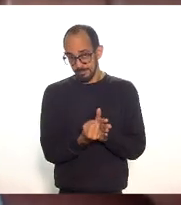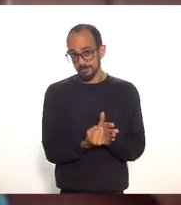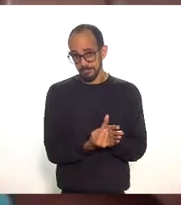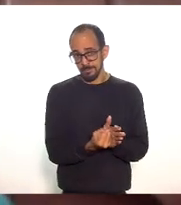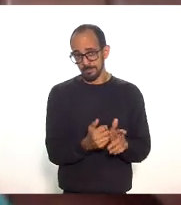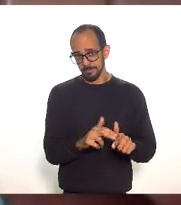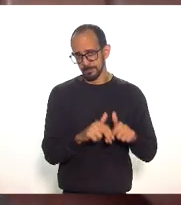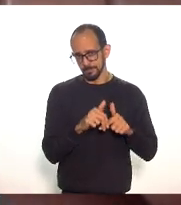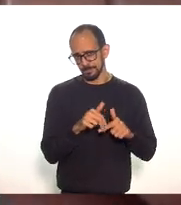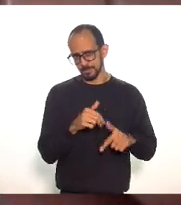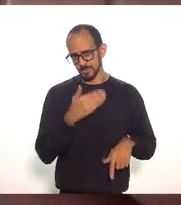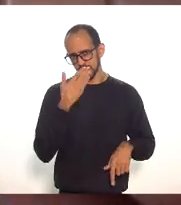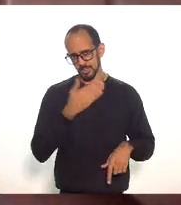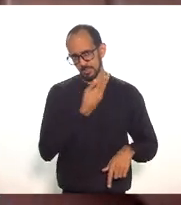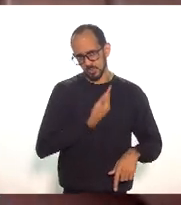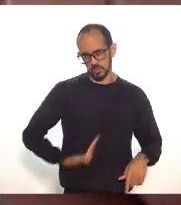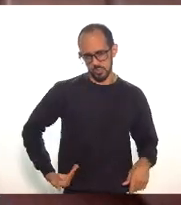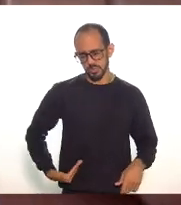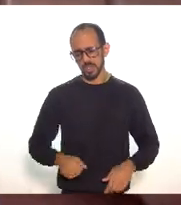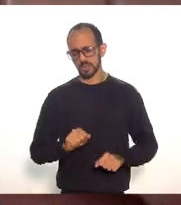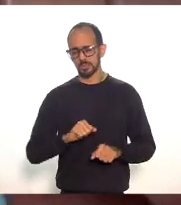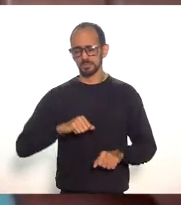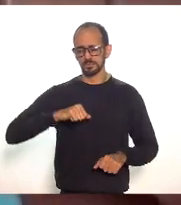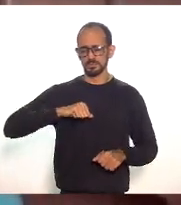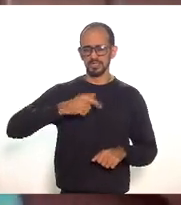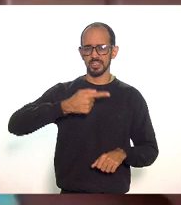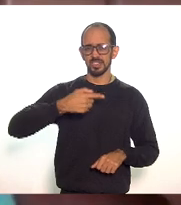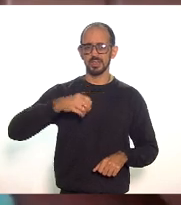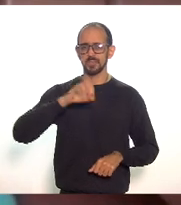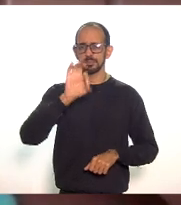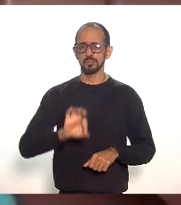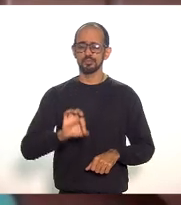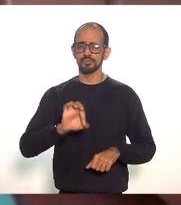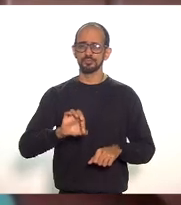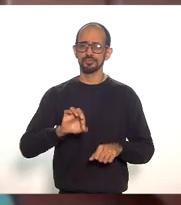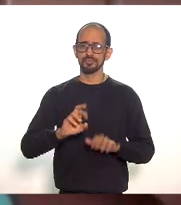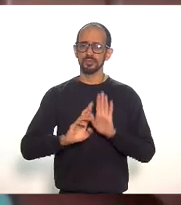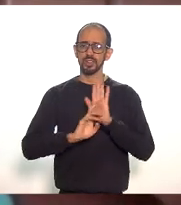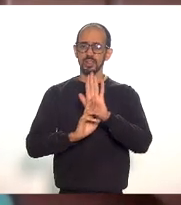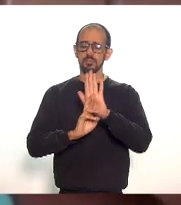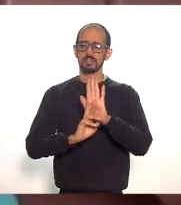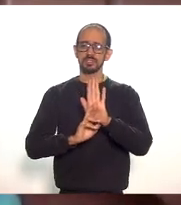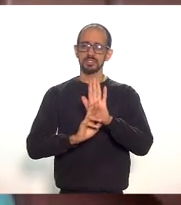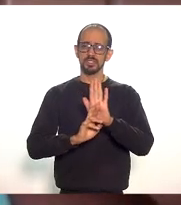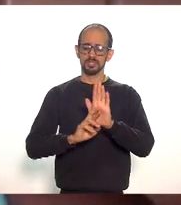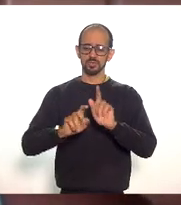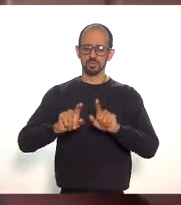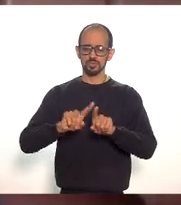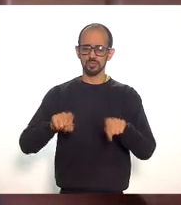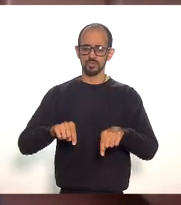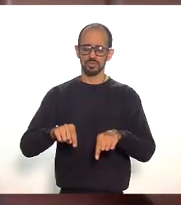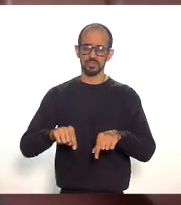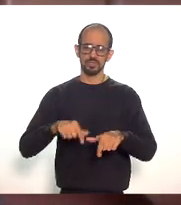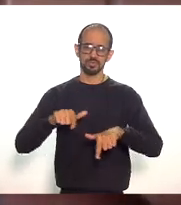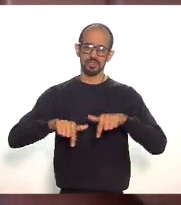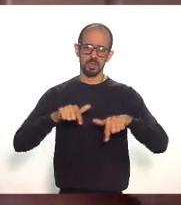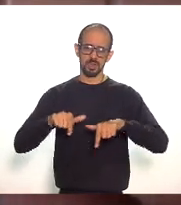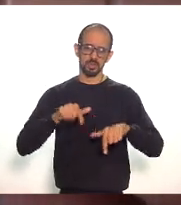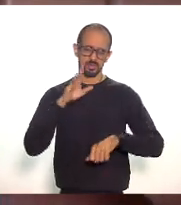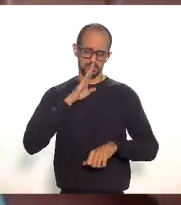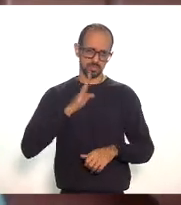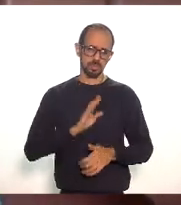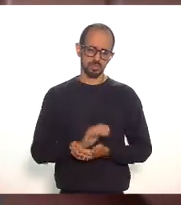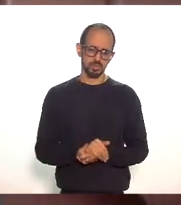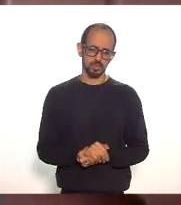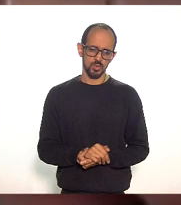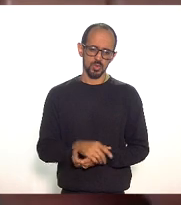E diversas entidades que representavam 70% dos trabalhadores brasileiros organizados naquela época. O golpe militar